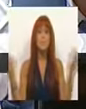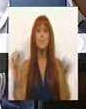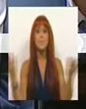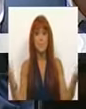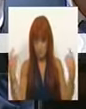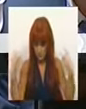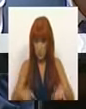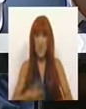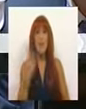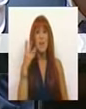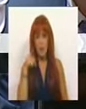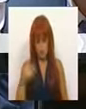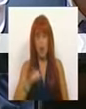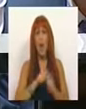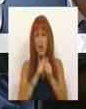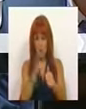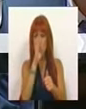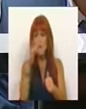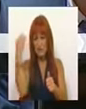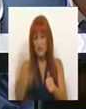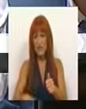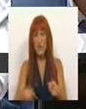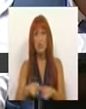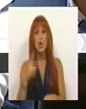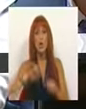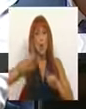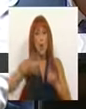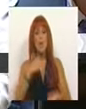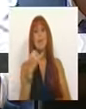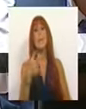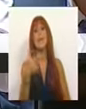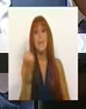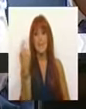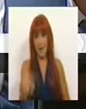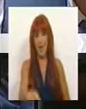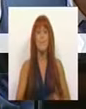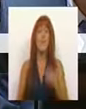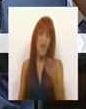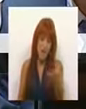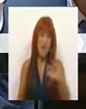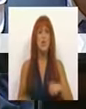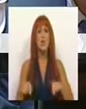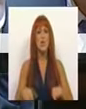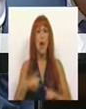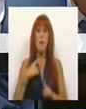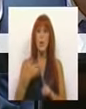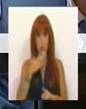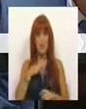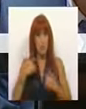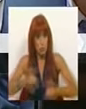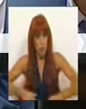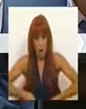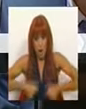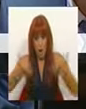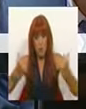em que de facto tínhamos 3 mil assistentes operacionais em 2015. É isso, era isso já suficiente, era isso